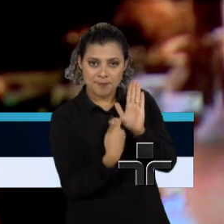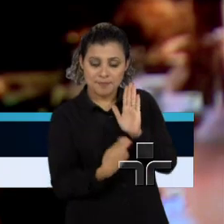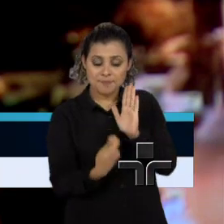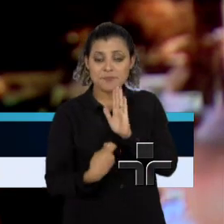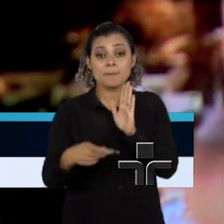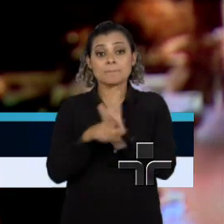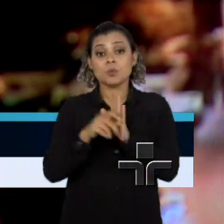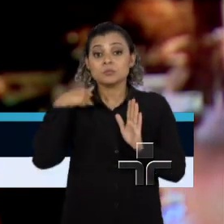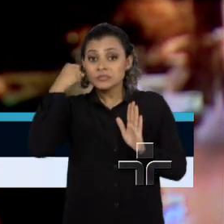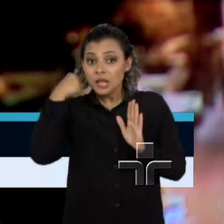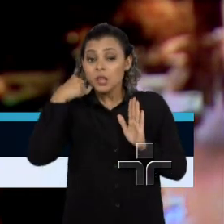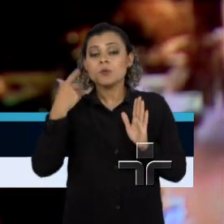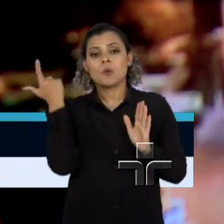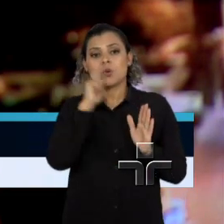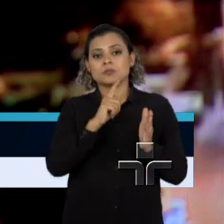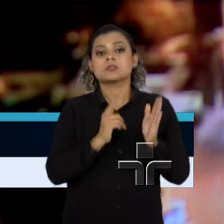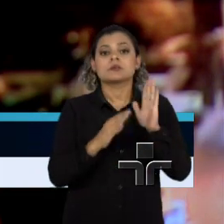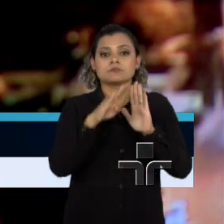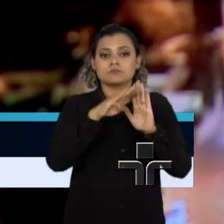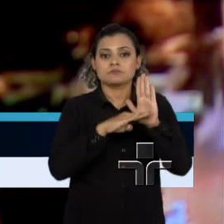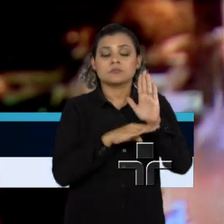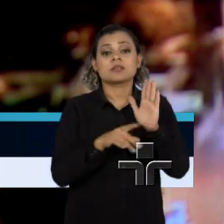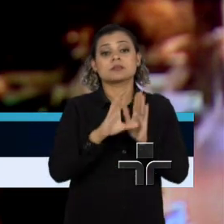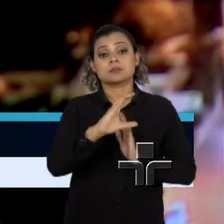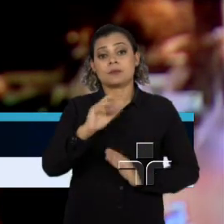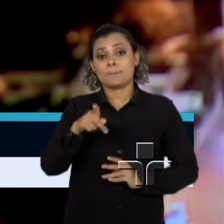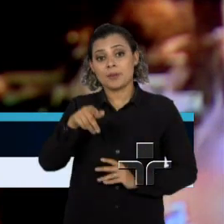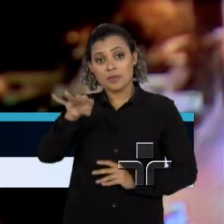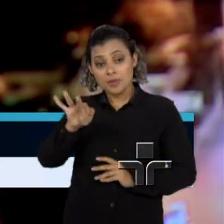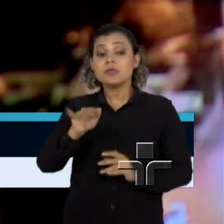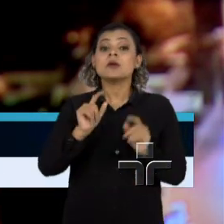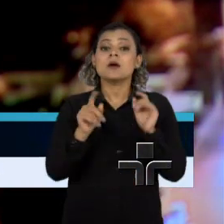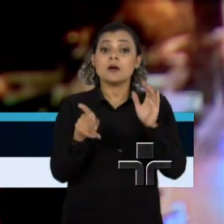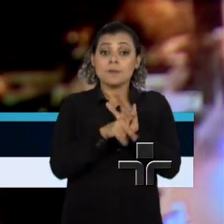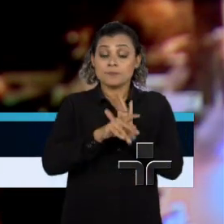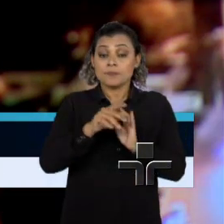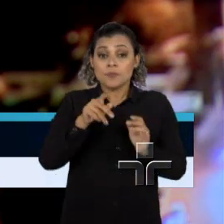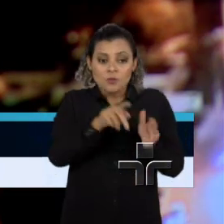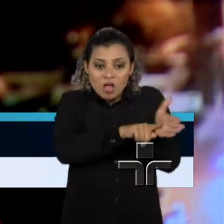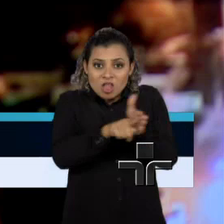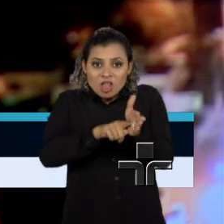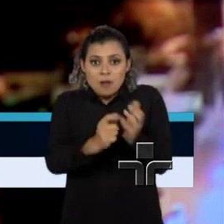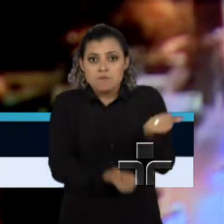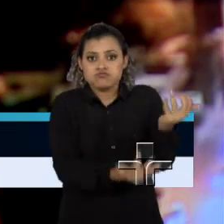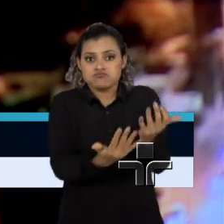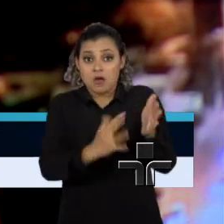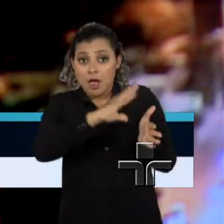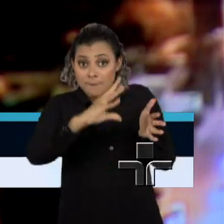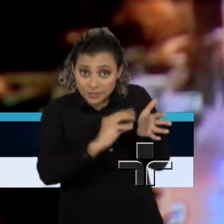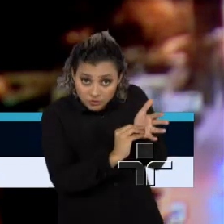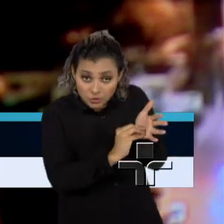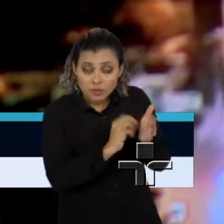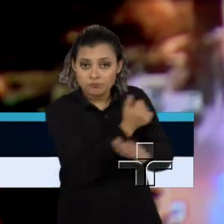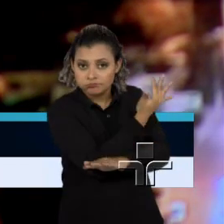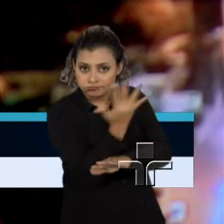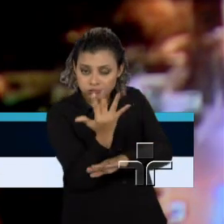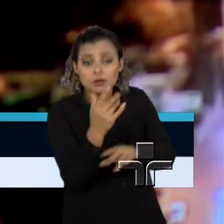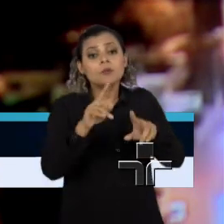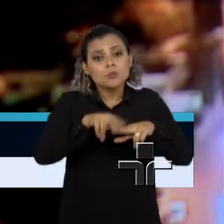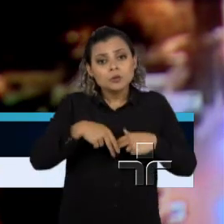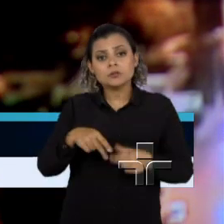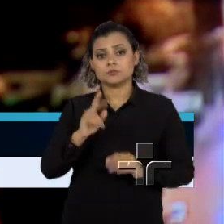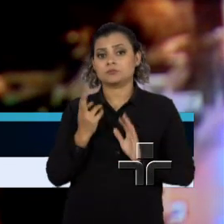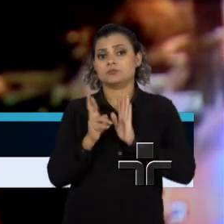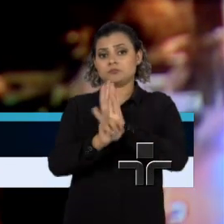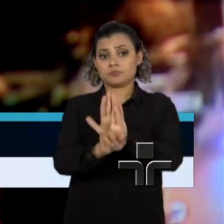senadores para abrir uma CPI sobre o aumento do desmatamento e de queimadas na Amazônia. No início da noite, o porta-voz da Presidência da